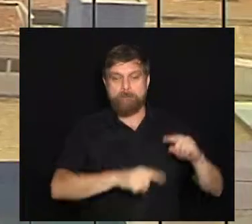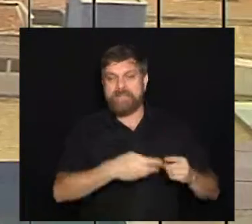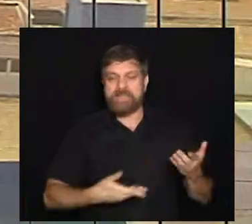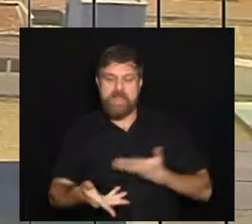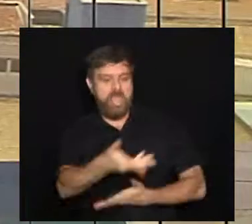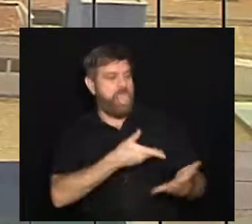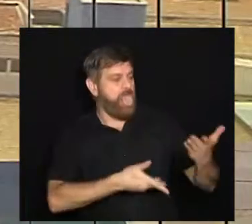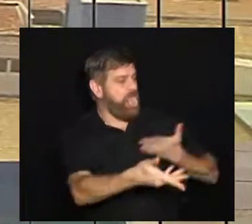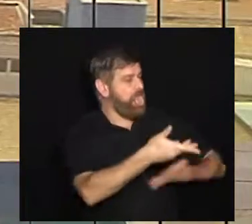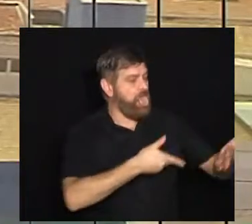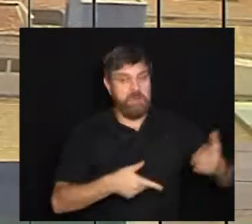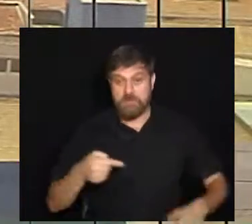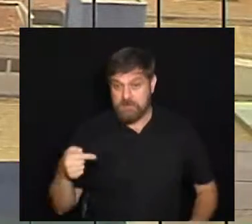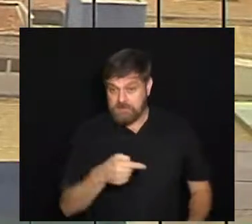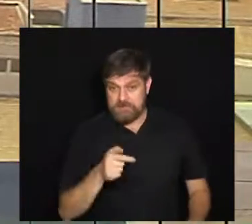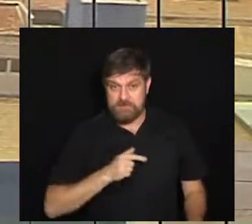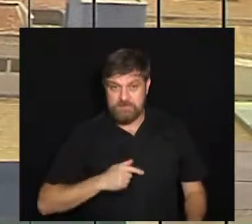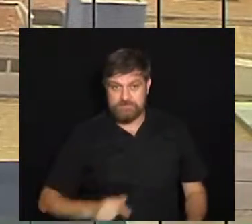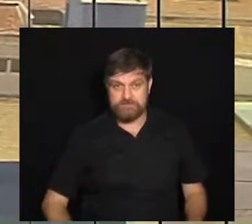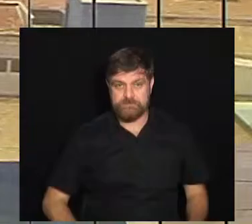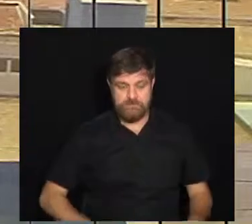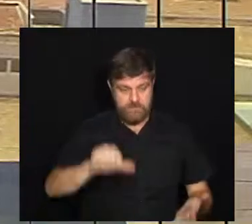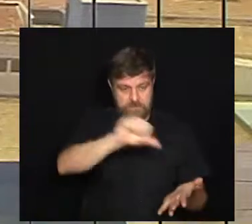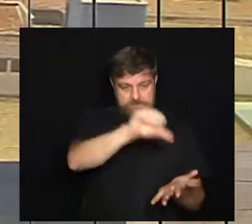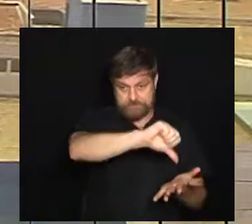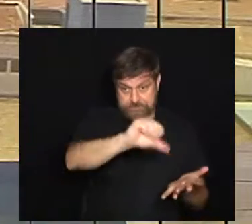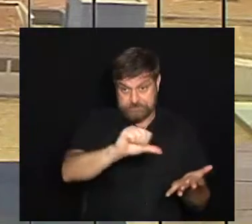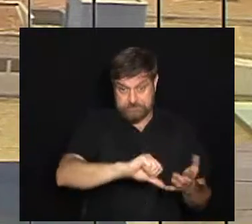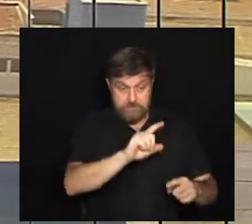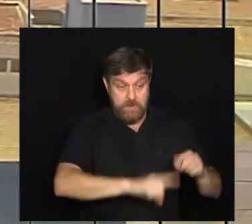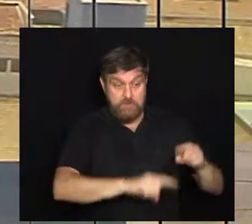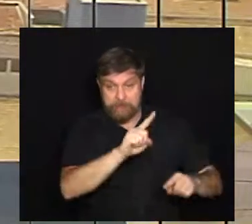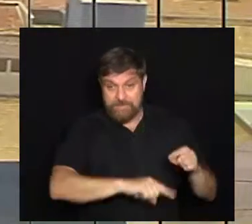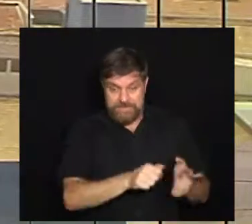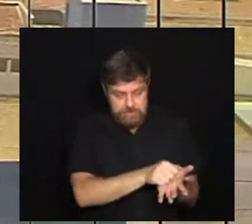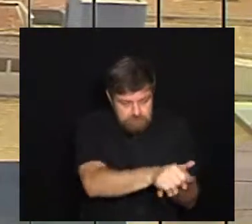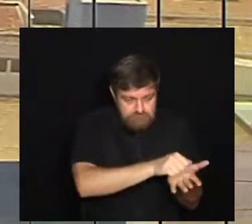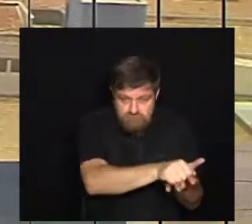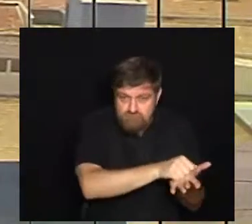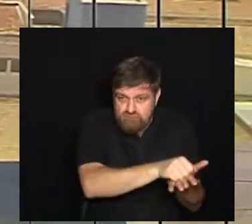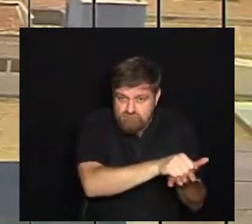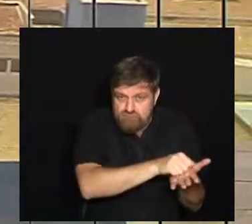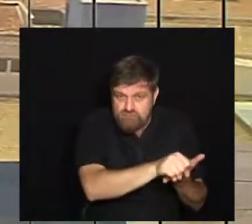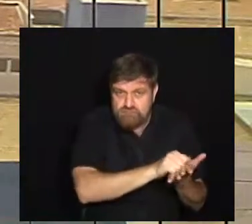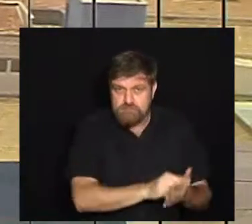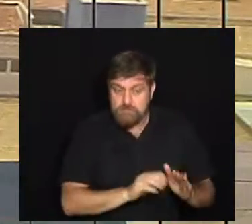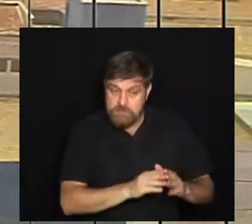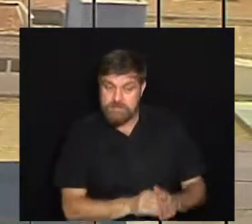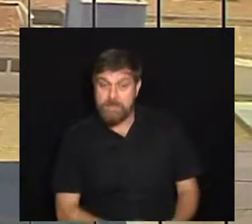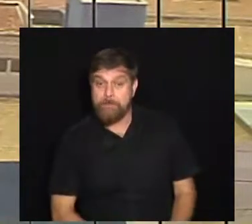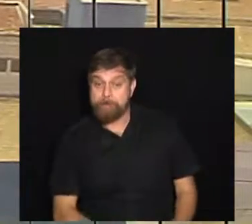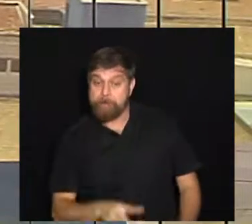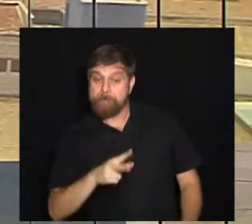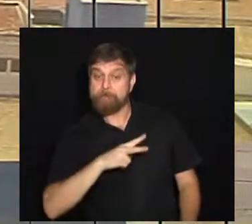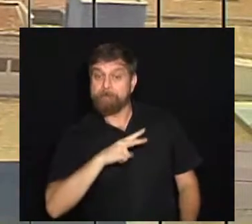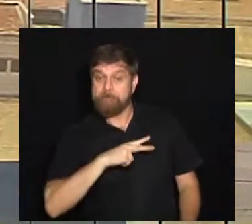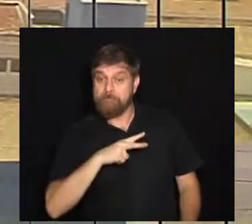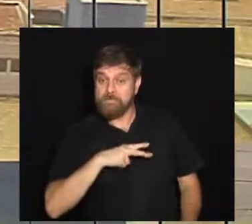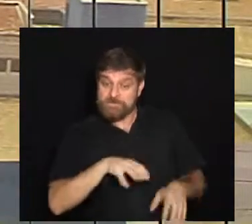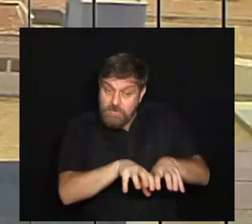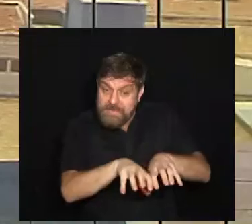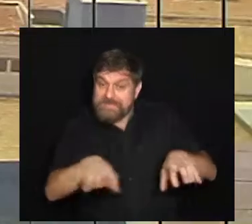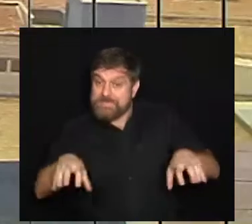com esses com água e sabão desse se detergente desses itens é efetiva para tirar o vírus mas mesmo assim é bom é deixar